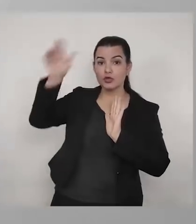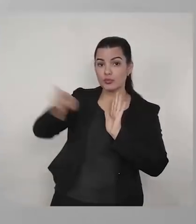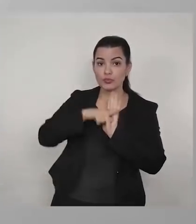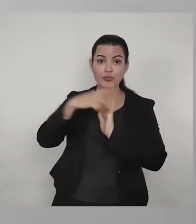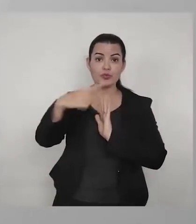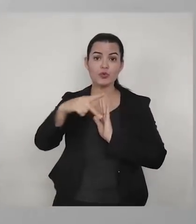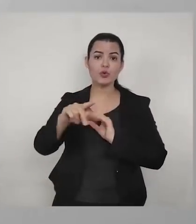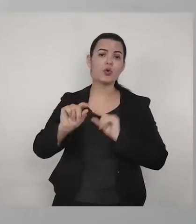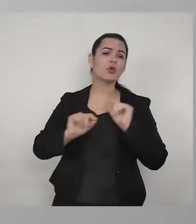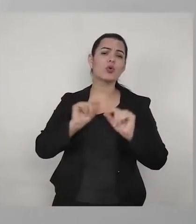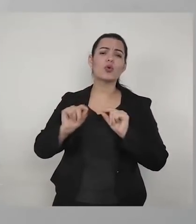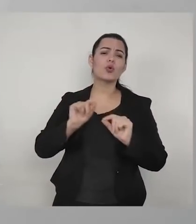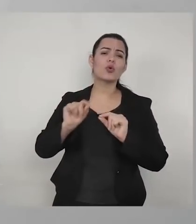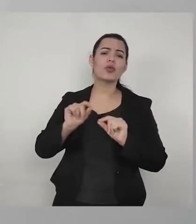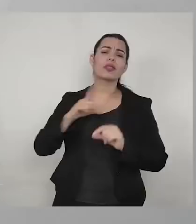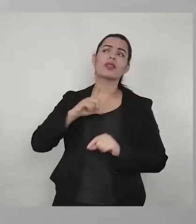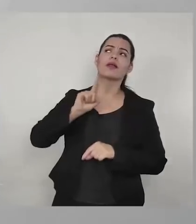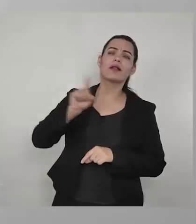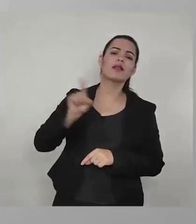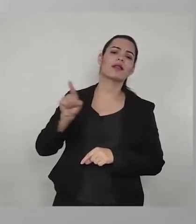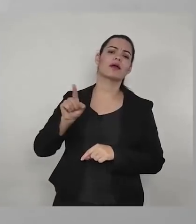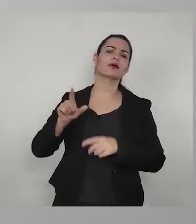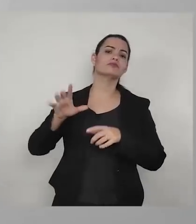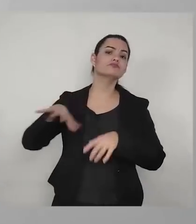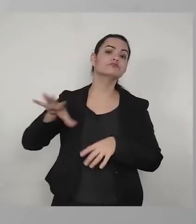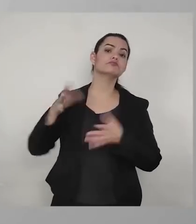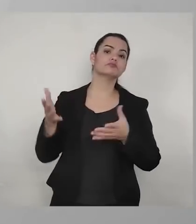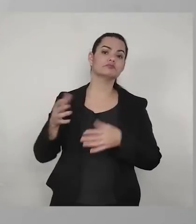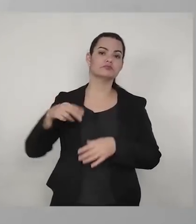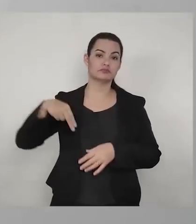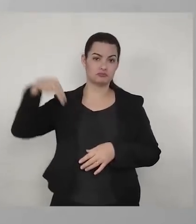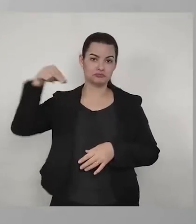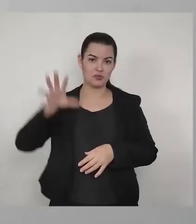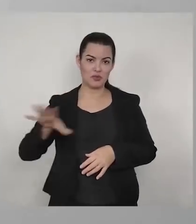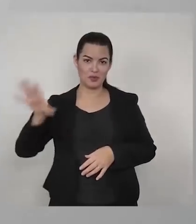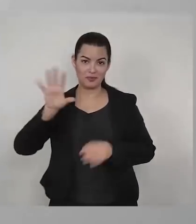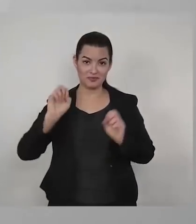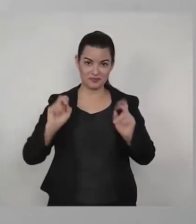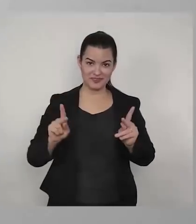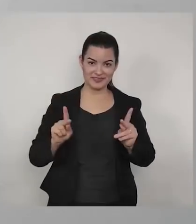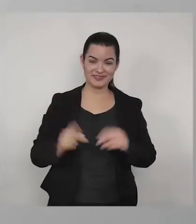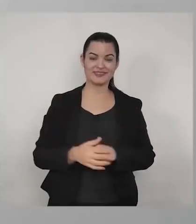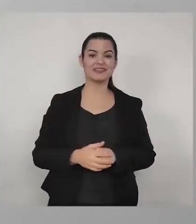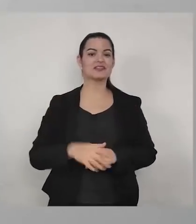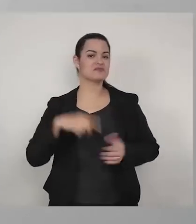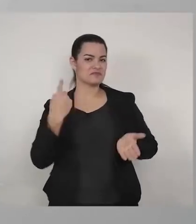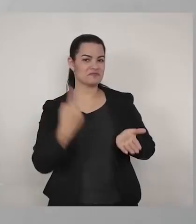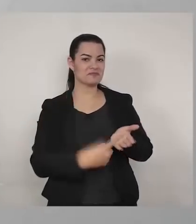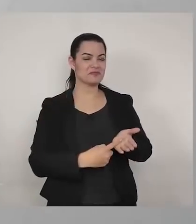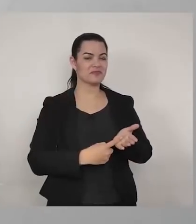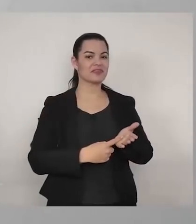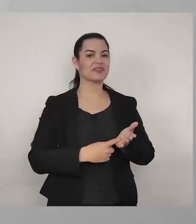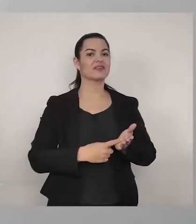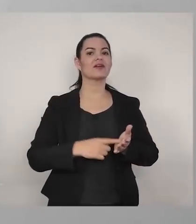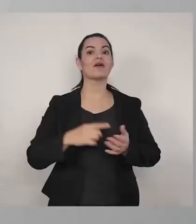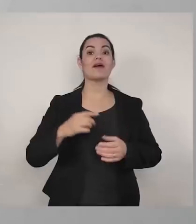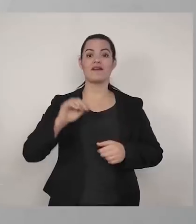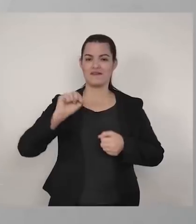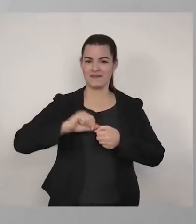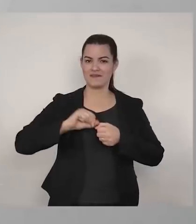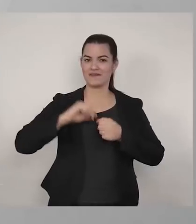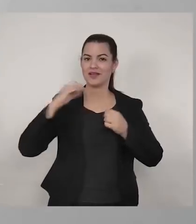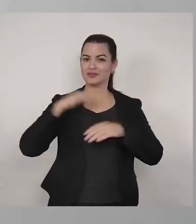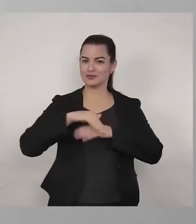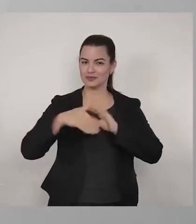nós temos nessa região do Nordeste. Combinado? Então caprichem com as informações aí no seu